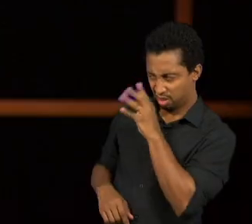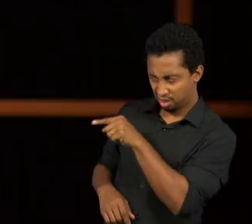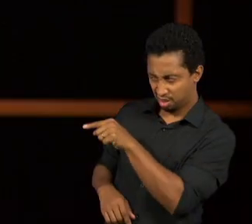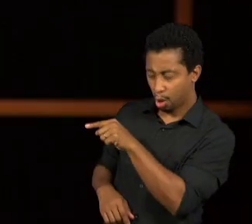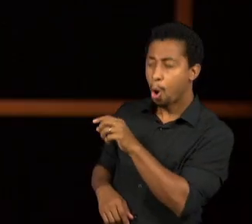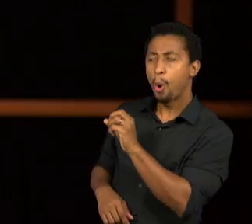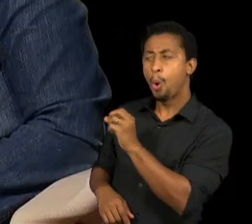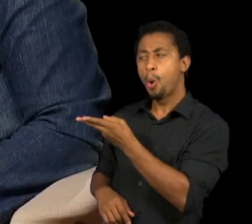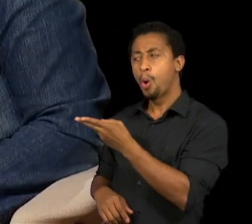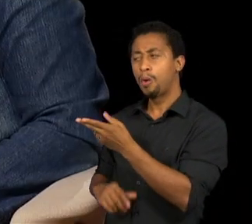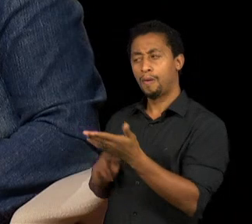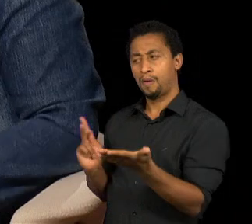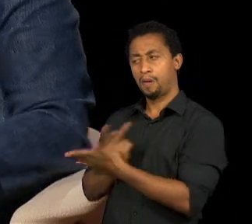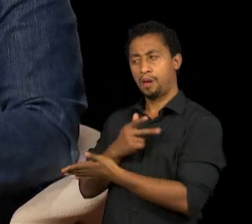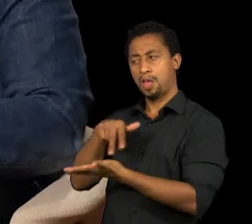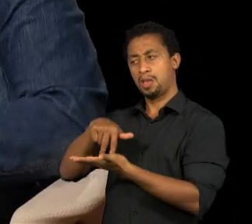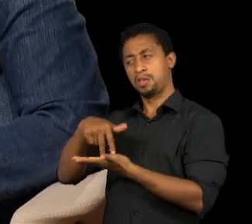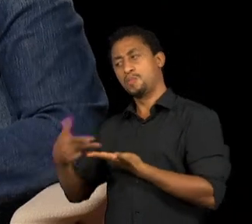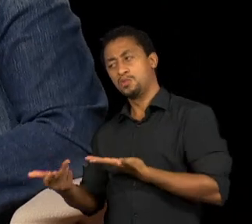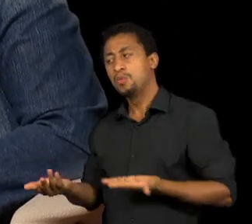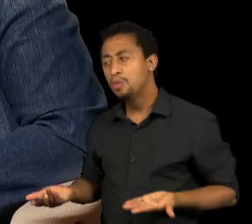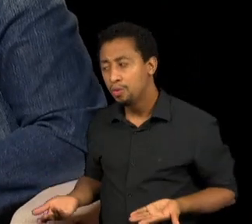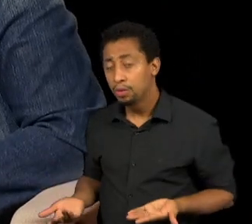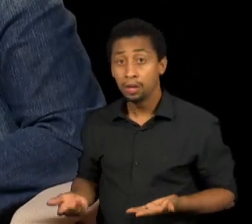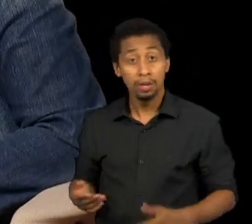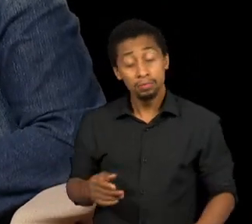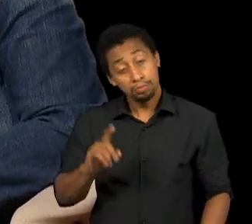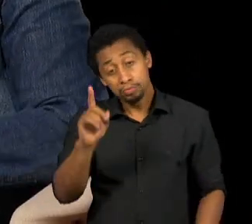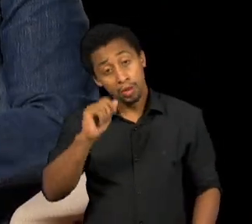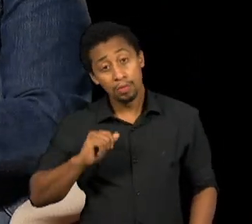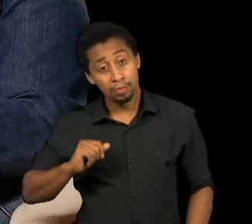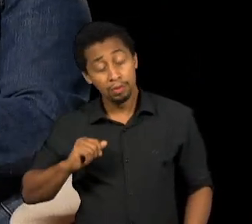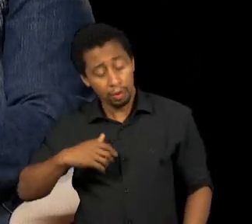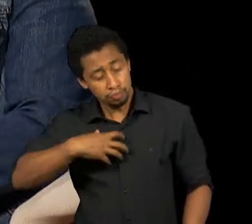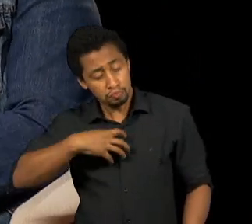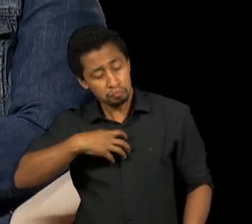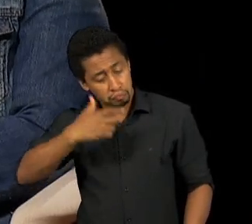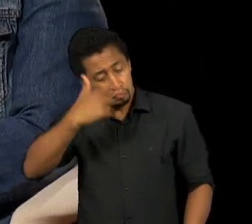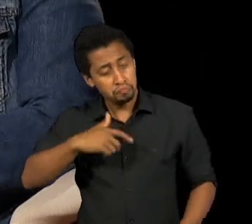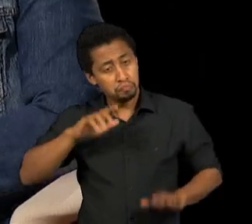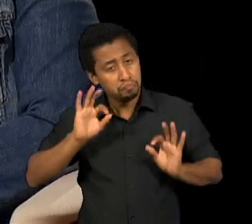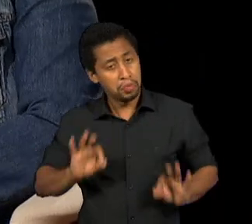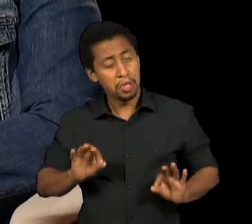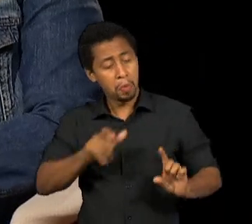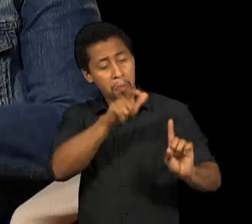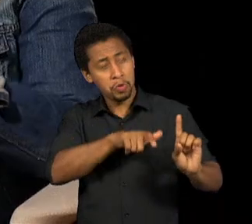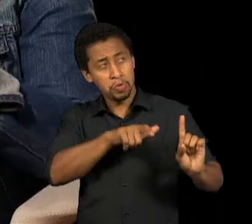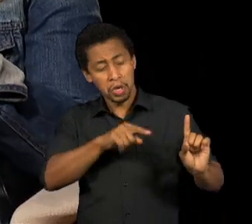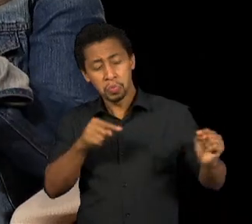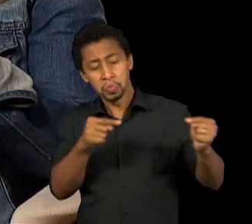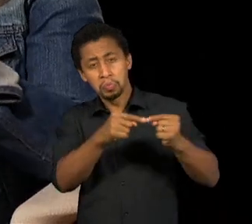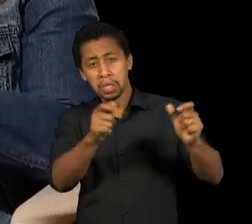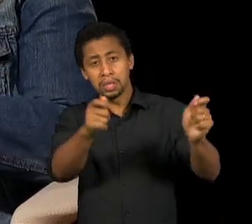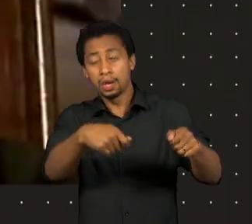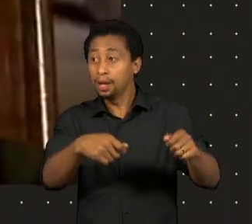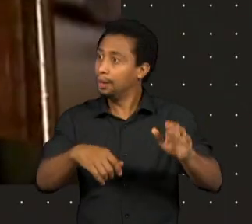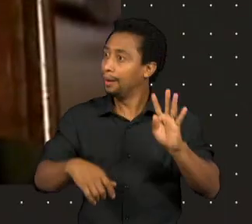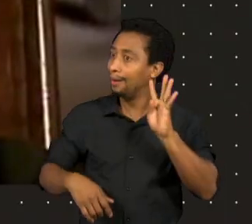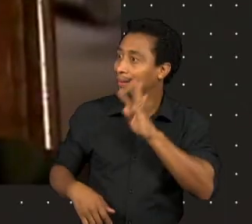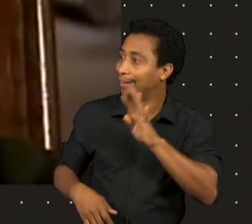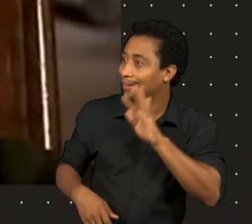sem querer. Eu falei, não, Newton, eu acho que a personagem é assim. Ele falou, muito legal, legal, que legal. E assim ela foi